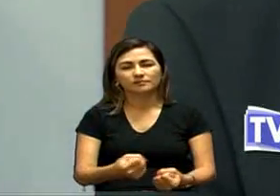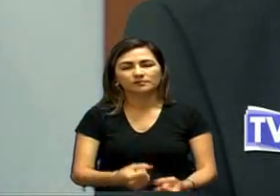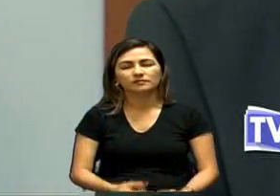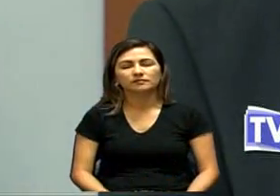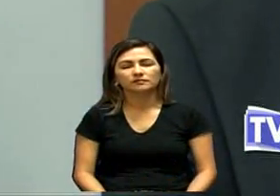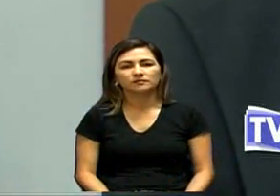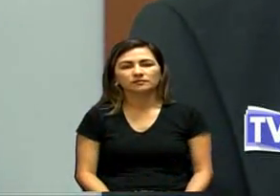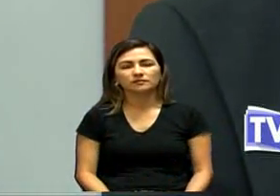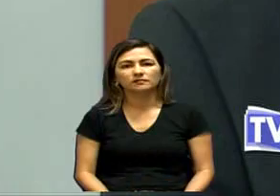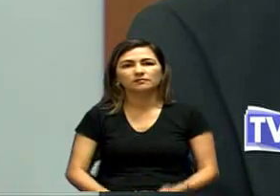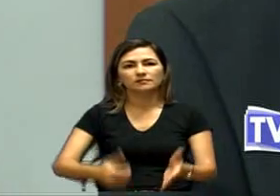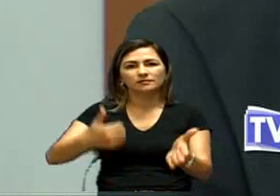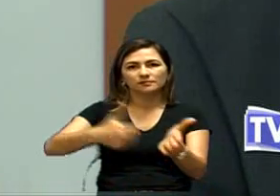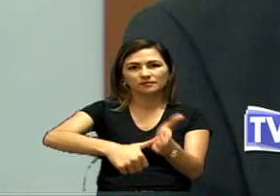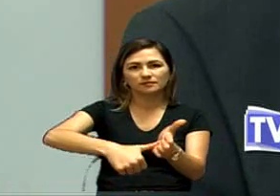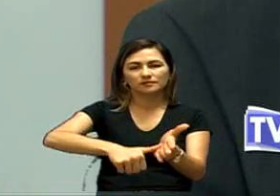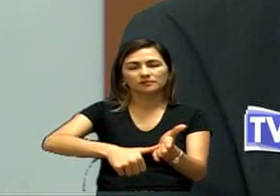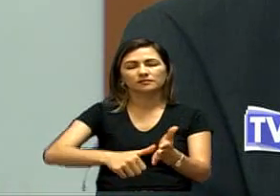Não é apertar, é votar.